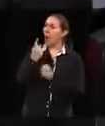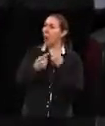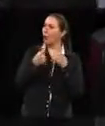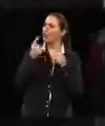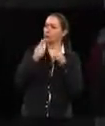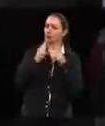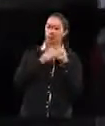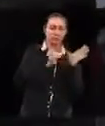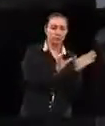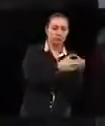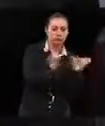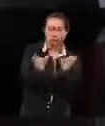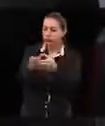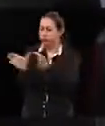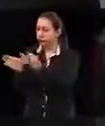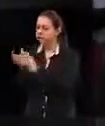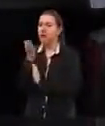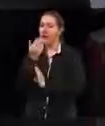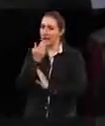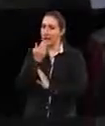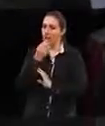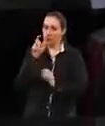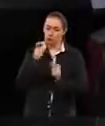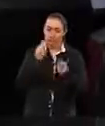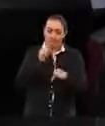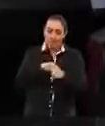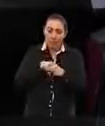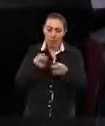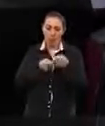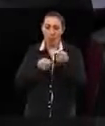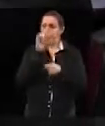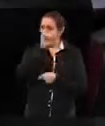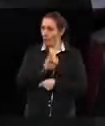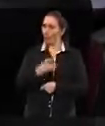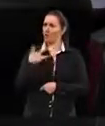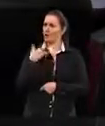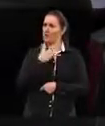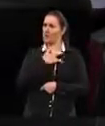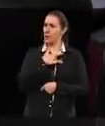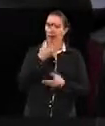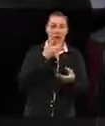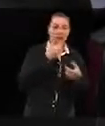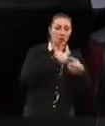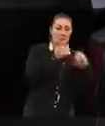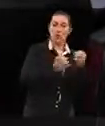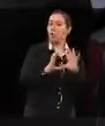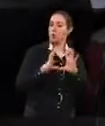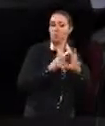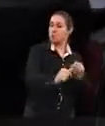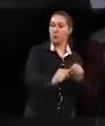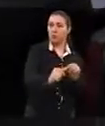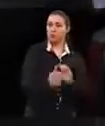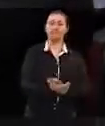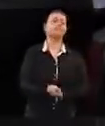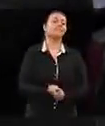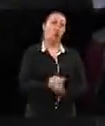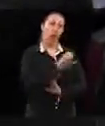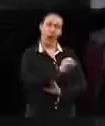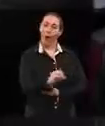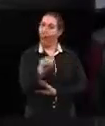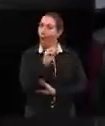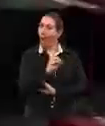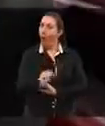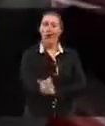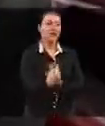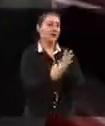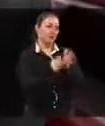existe algum alimento ou grupo de alimento que durante a dieta saudável deve ser eliminado totalmente?